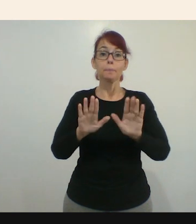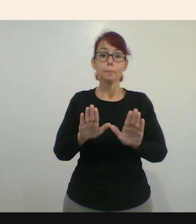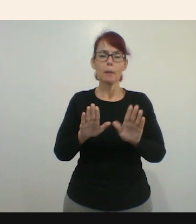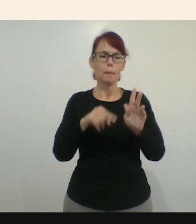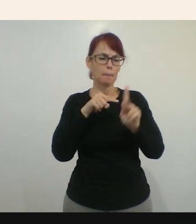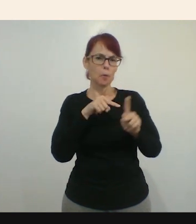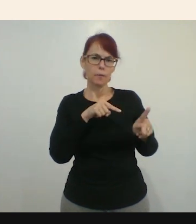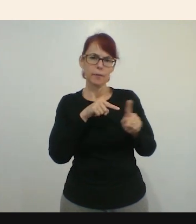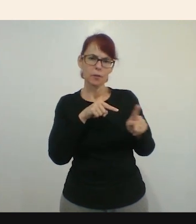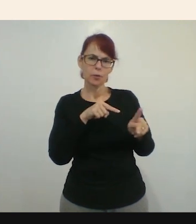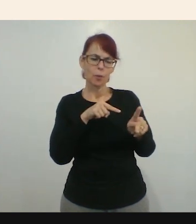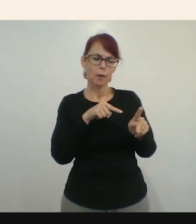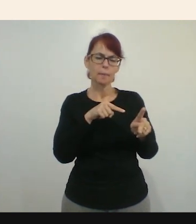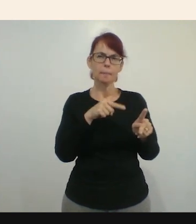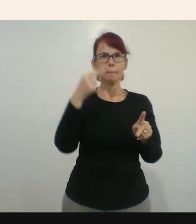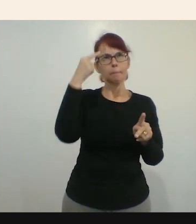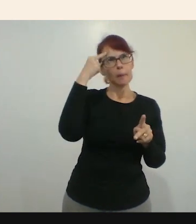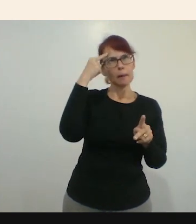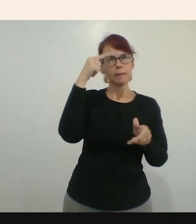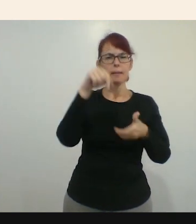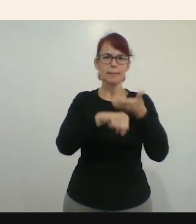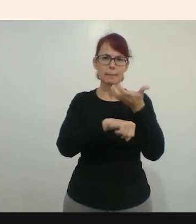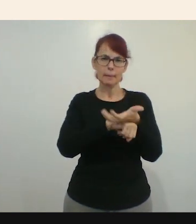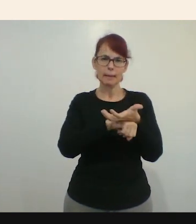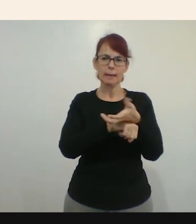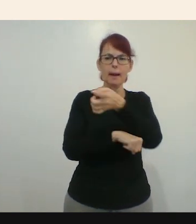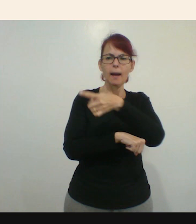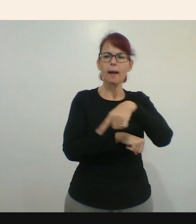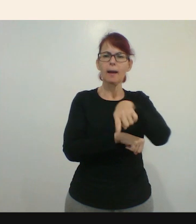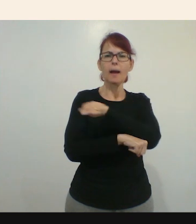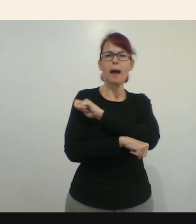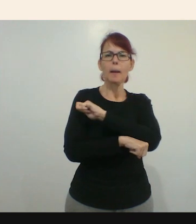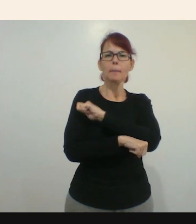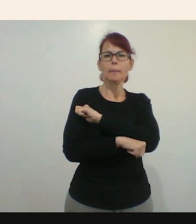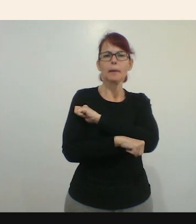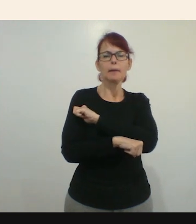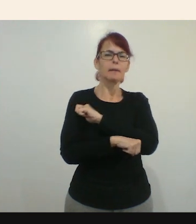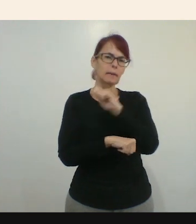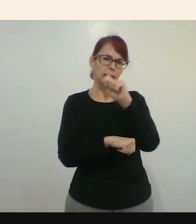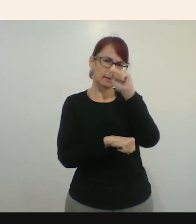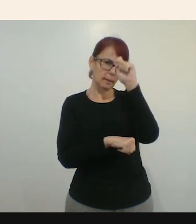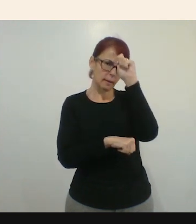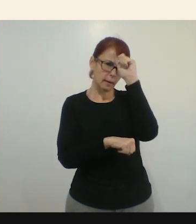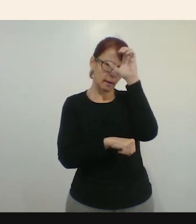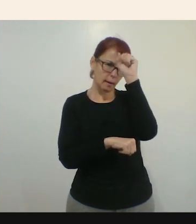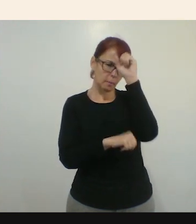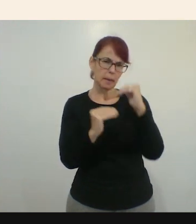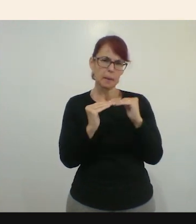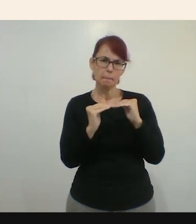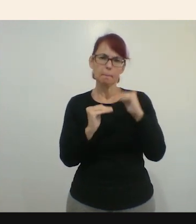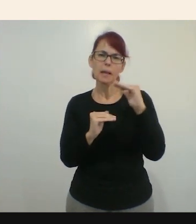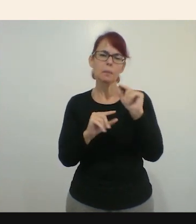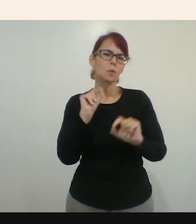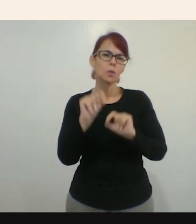que o professor ou professora espera desse aluno, né? Espera que esse aluno aprenda no mínimo com essa disciplina. Talvez seja